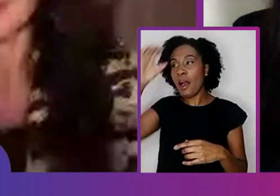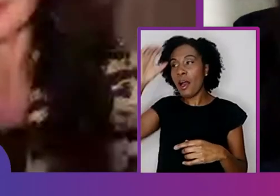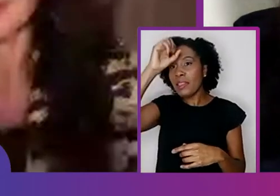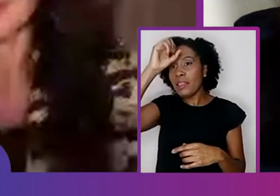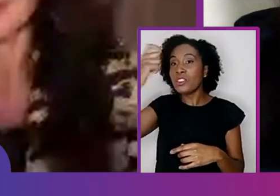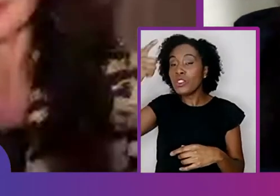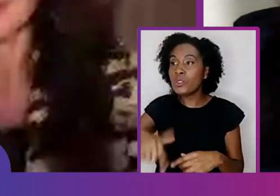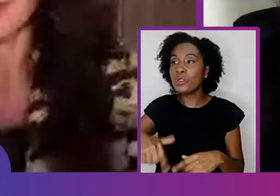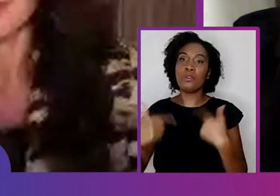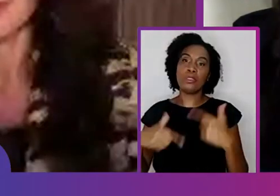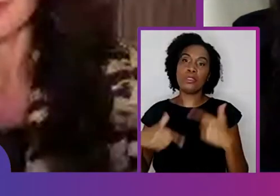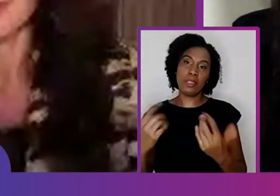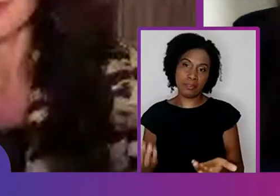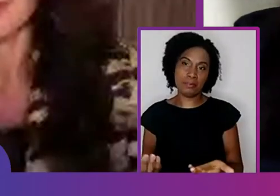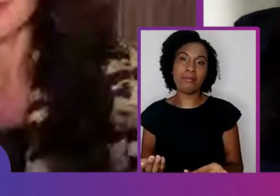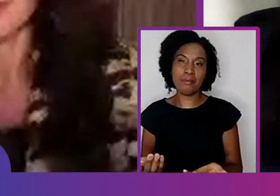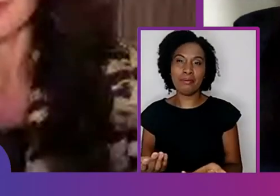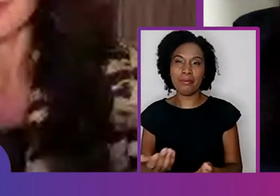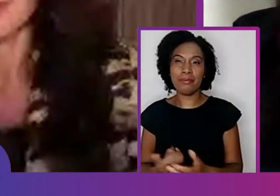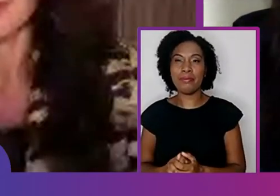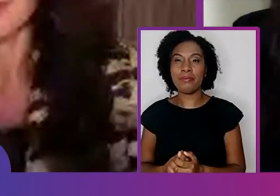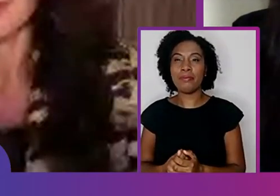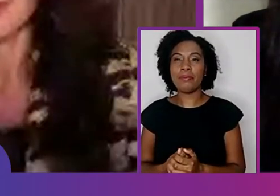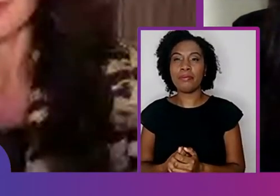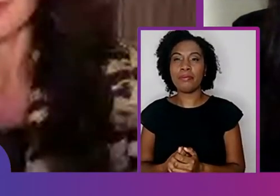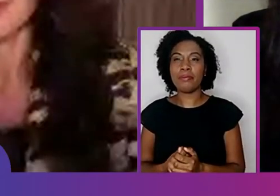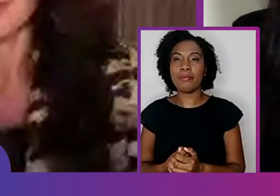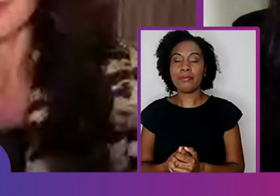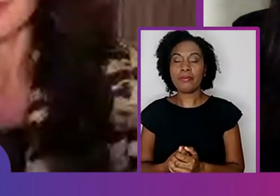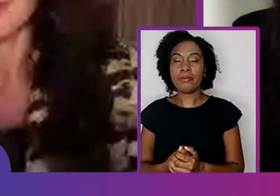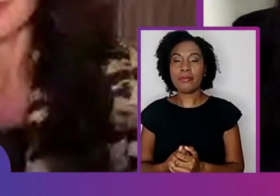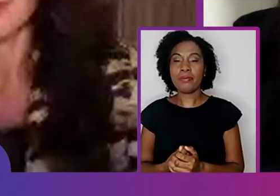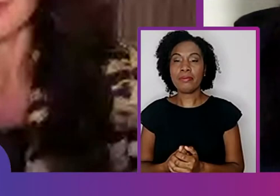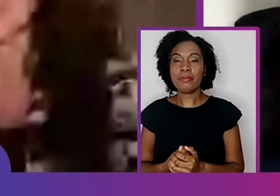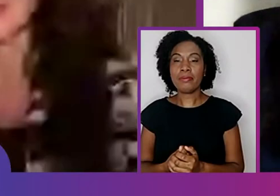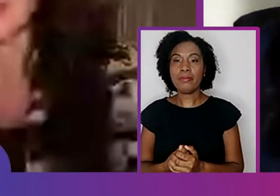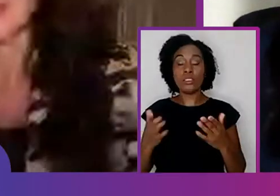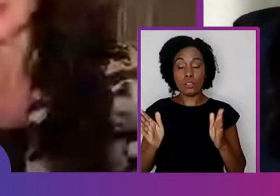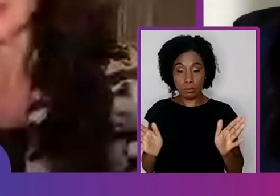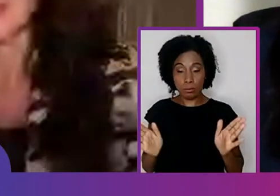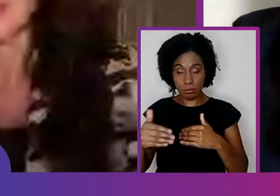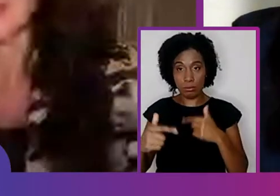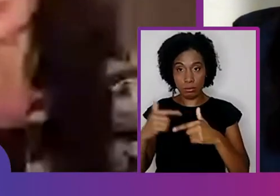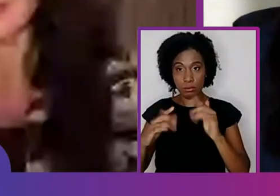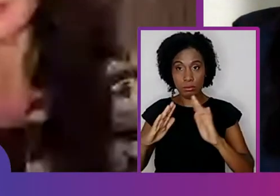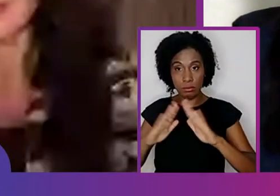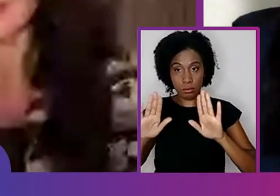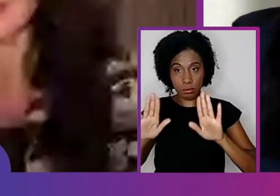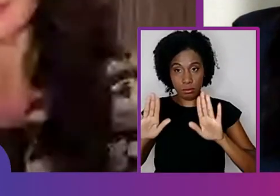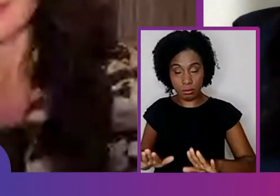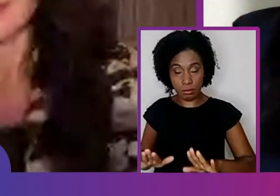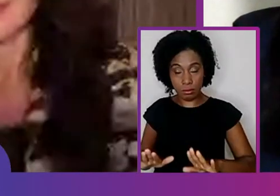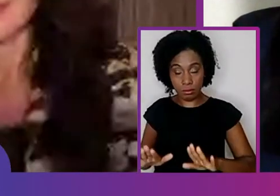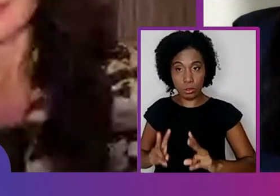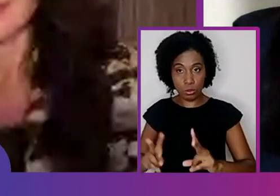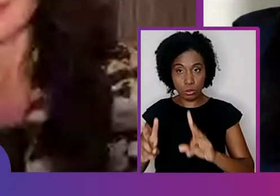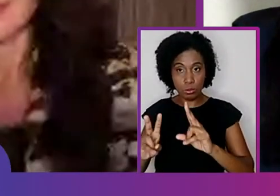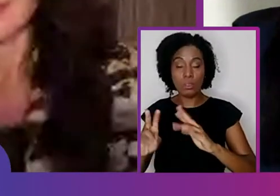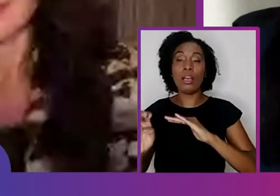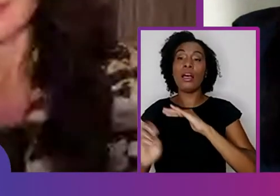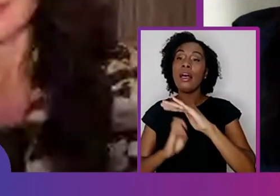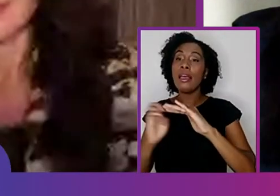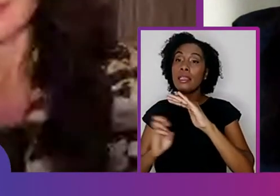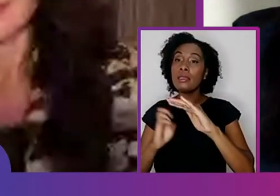vantajoso manter o home office, manter a virtualização do trabalho, as empresas vão precisar pensar em mecanismos